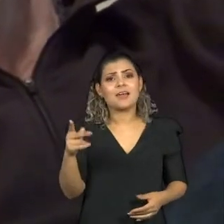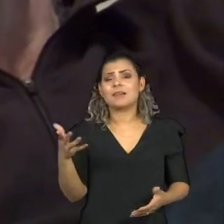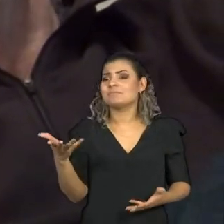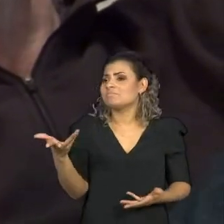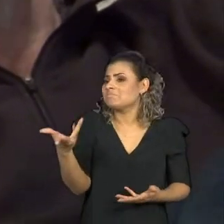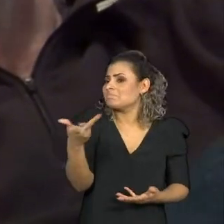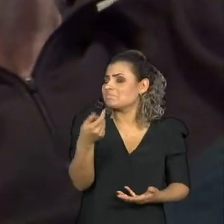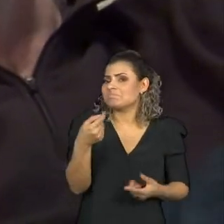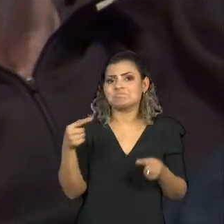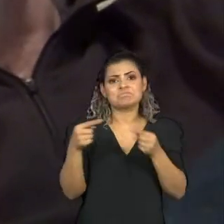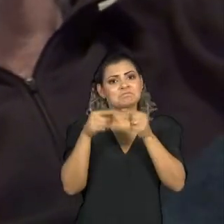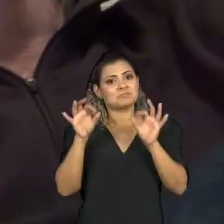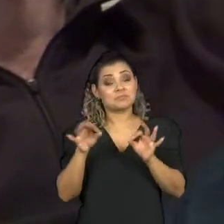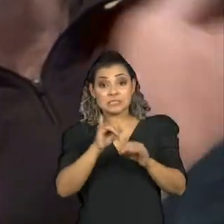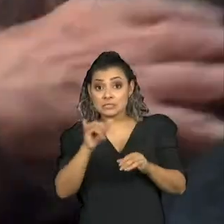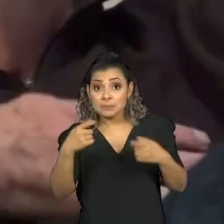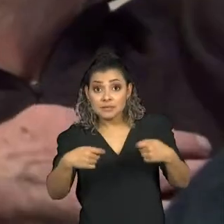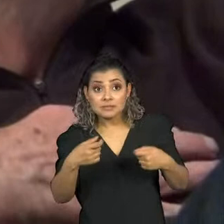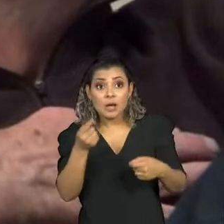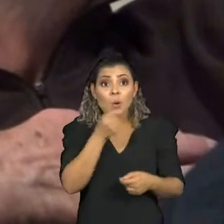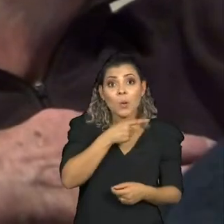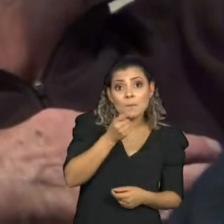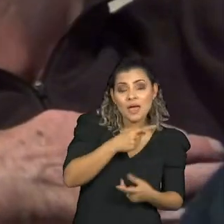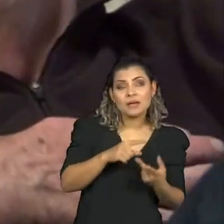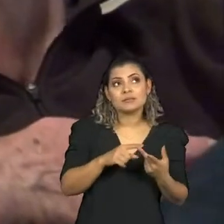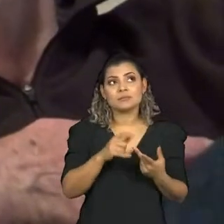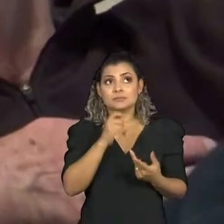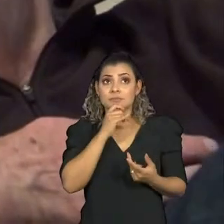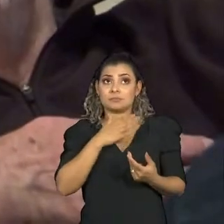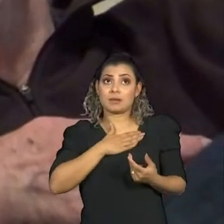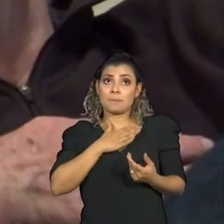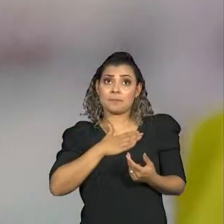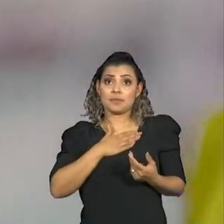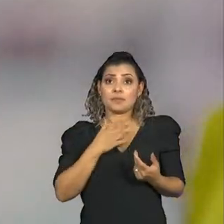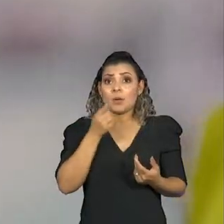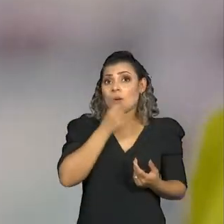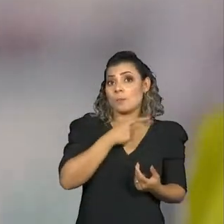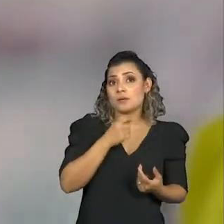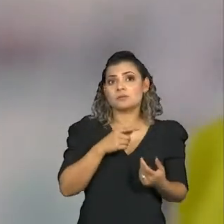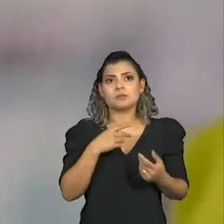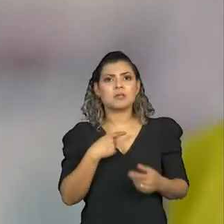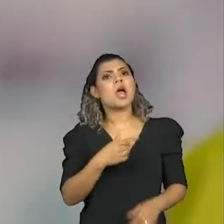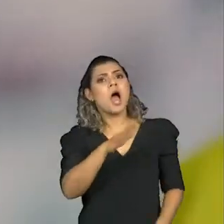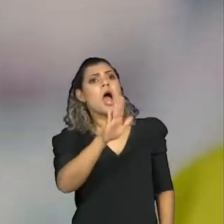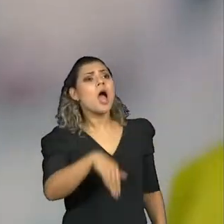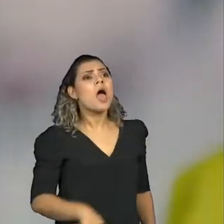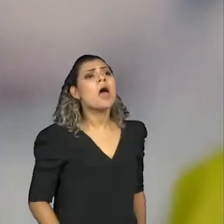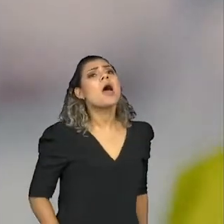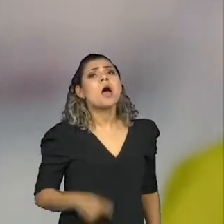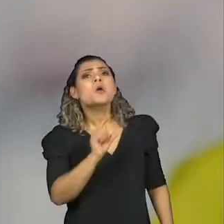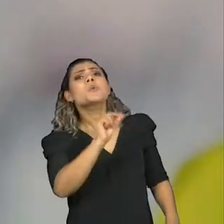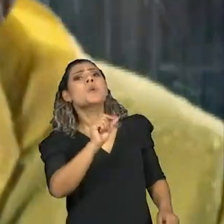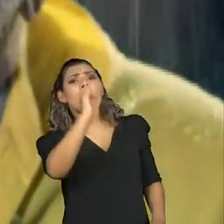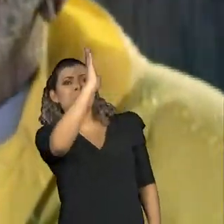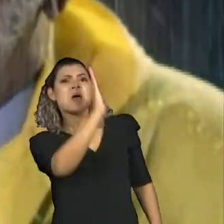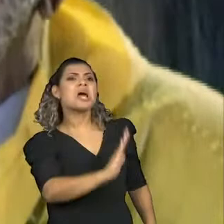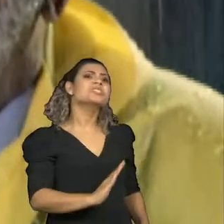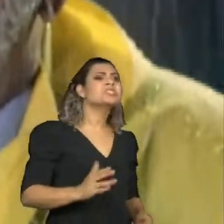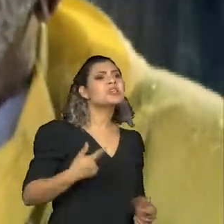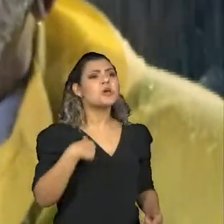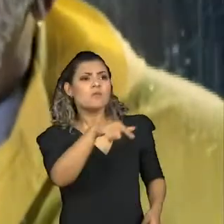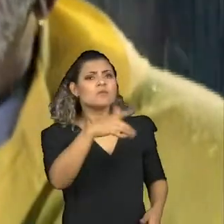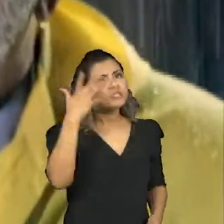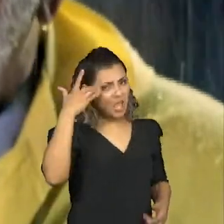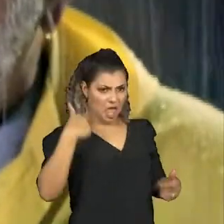muito isso aí. Se precisa fazer uma comédia... Eu, particularmente, acho que ela é insuperável nas comédias. Edil, tu é o técnico mais burro do Brasil, Edil. Tu fica aí com